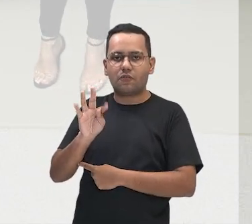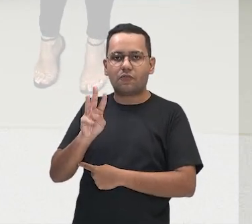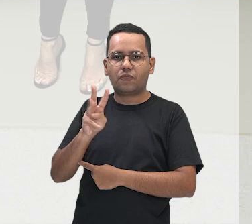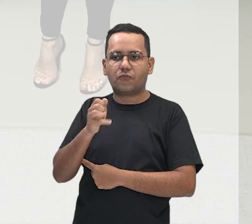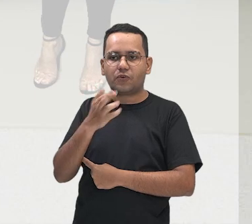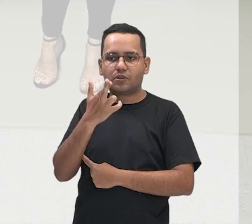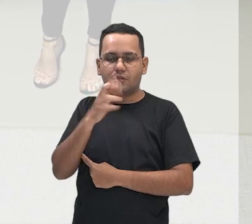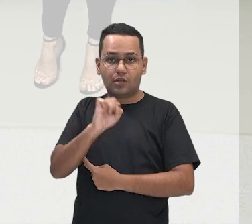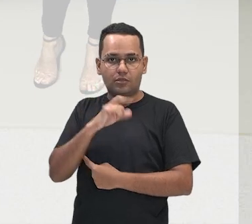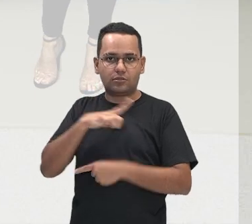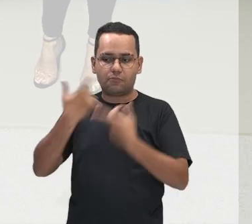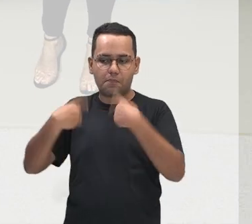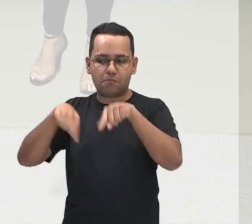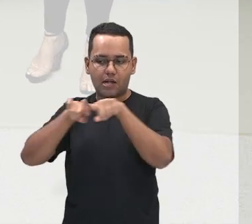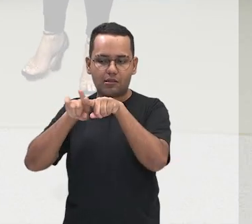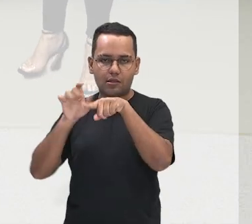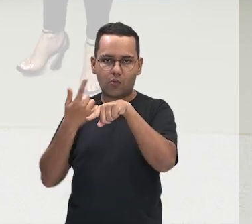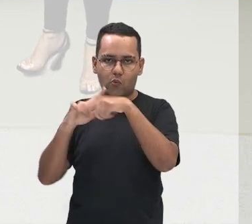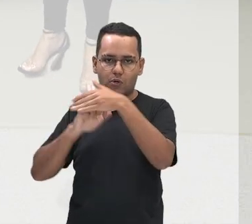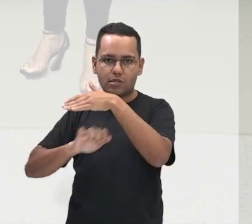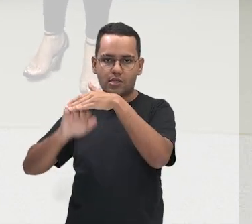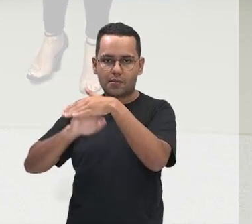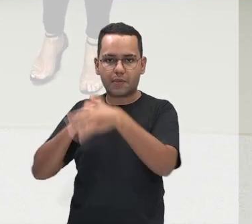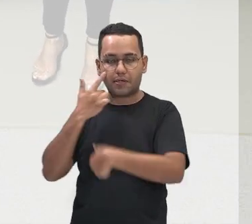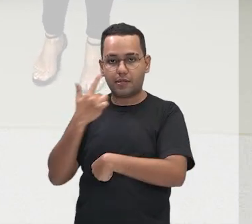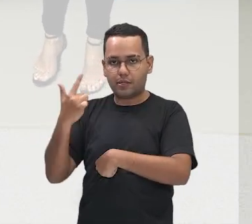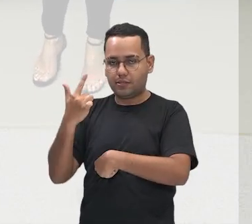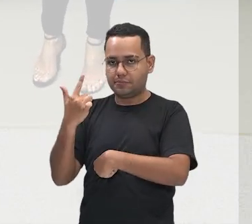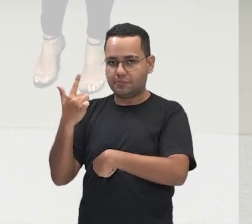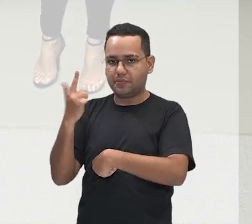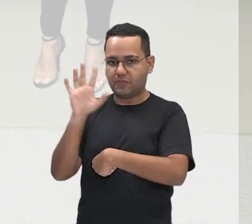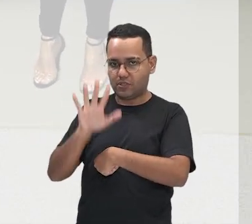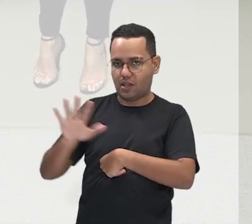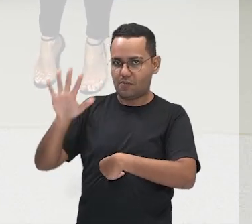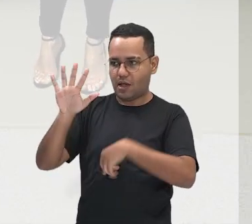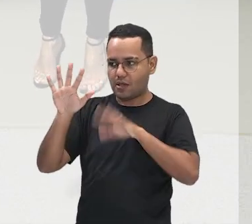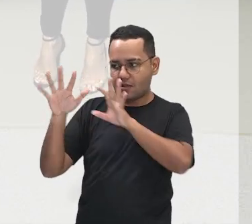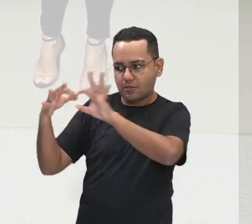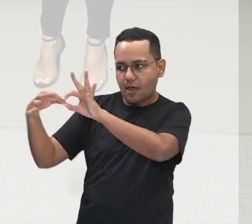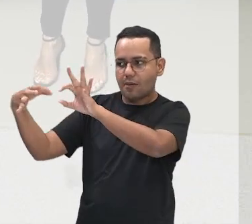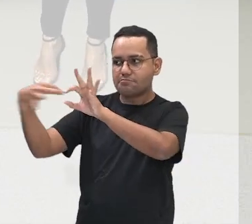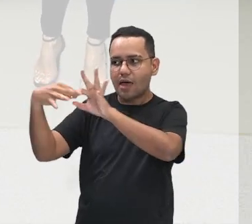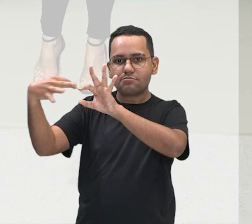para produzir uma teia, como a gente está vendo aqui, uma imagem de uma obra